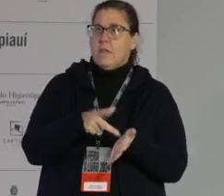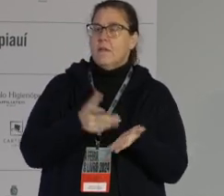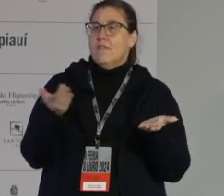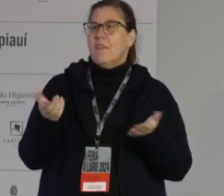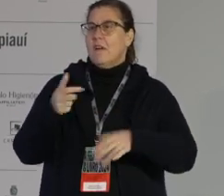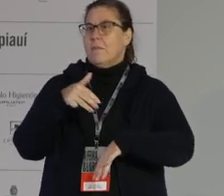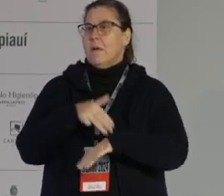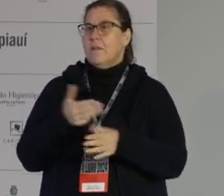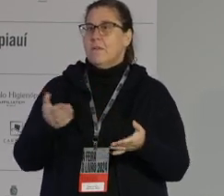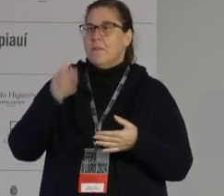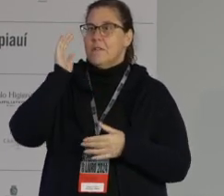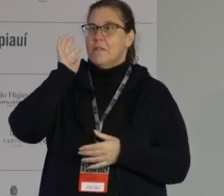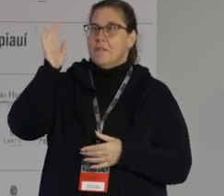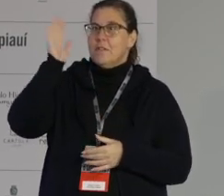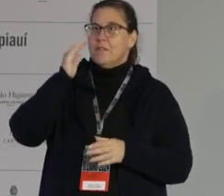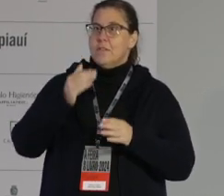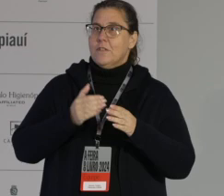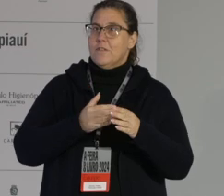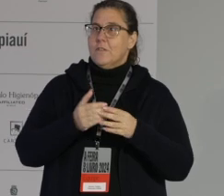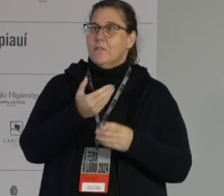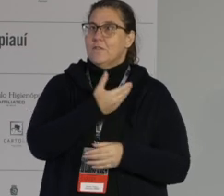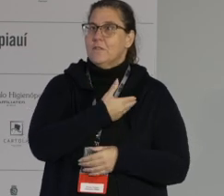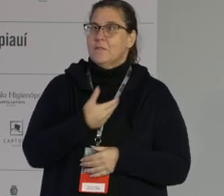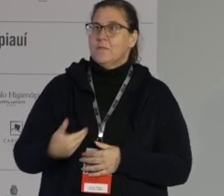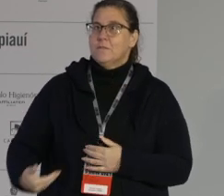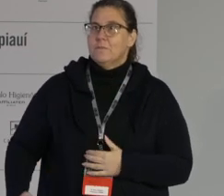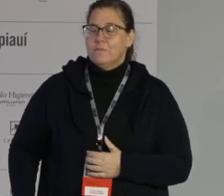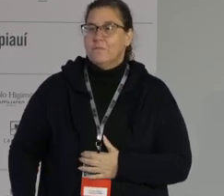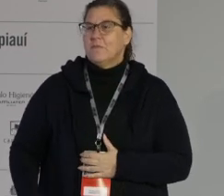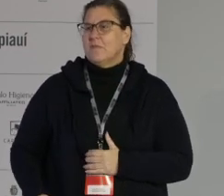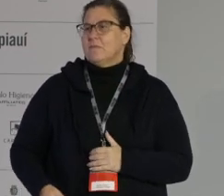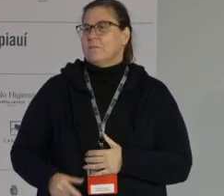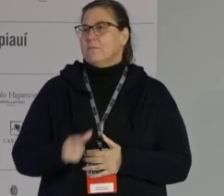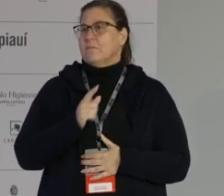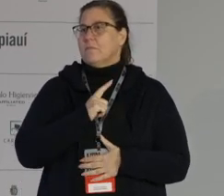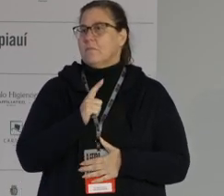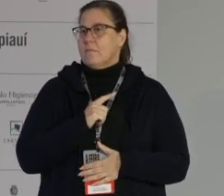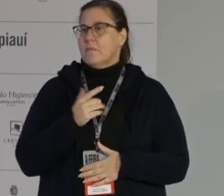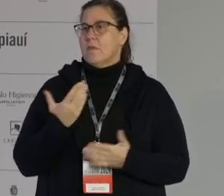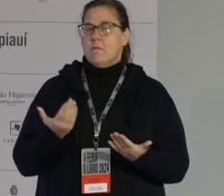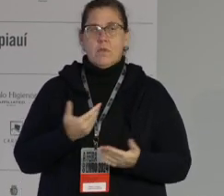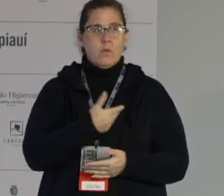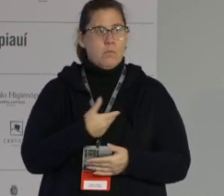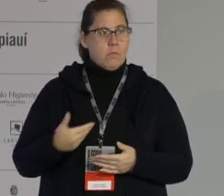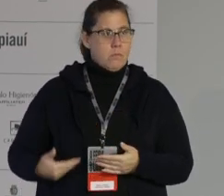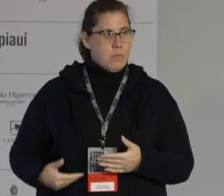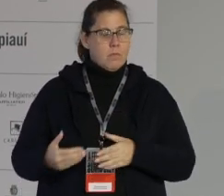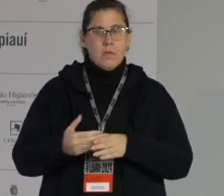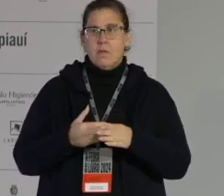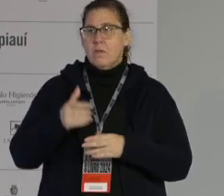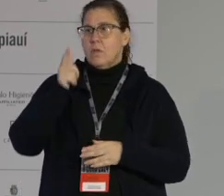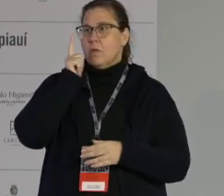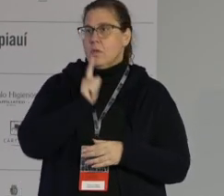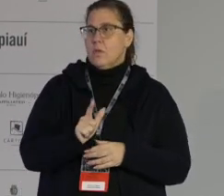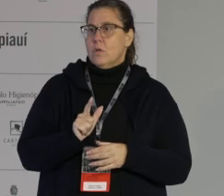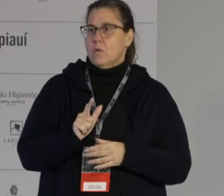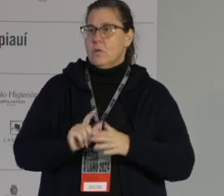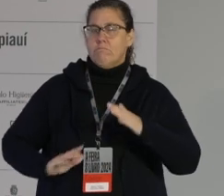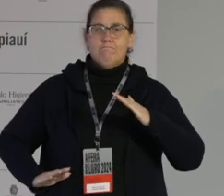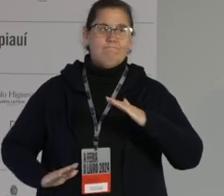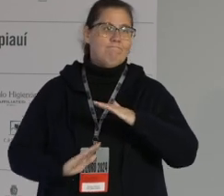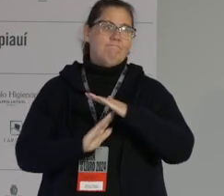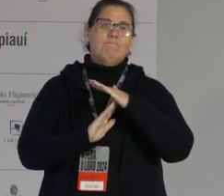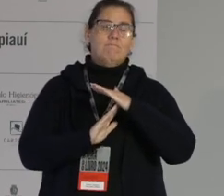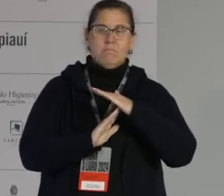tempo, ele tem esse sonho do concurso público, que é um Éden, né? Quando ele finalmente passa no concurso público, ele alcança assim, um êxtase